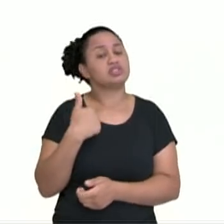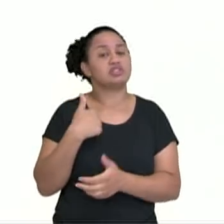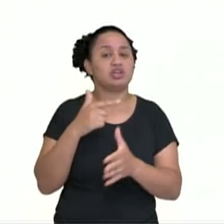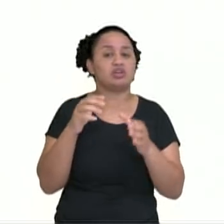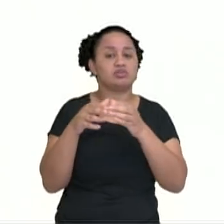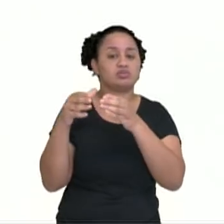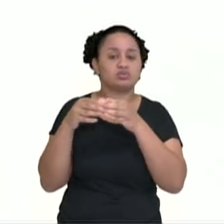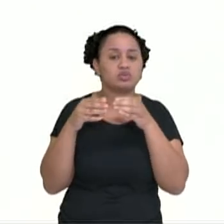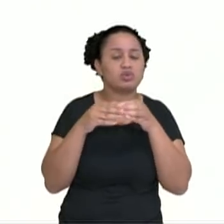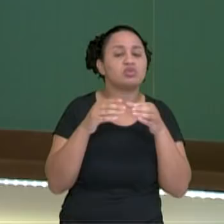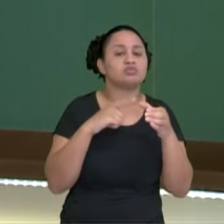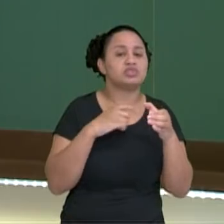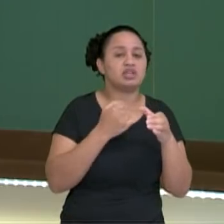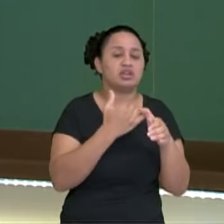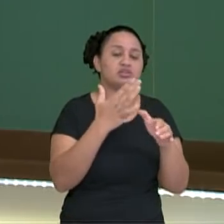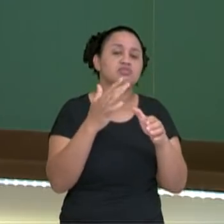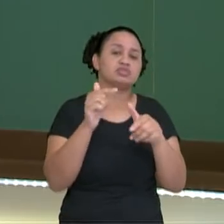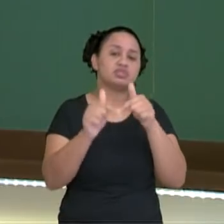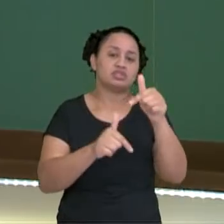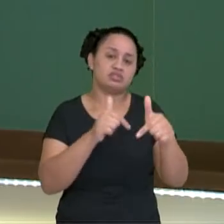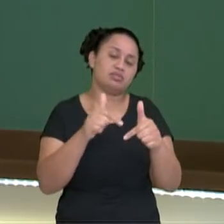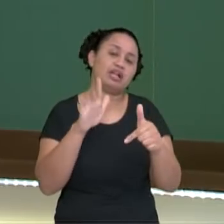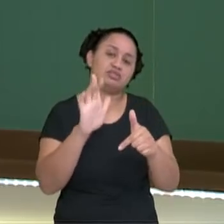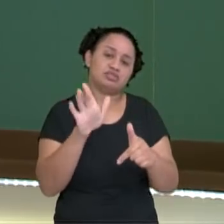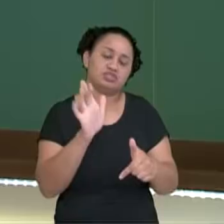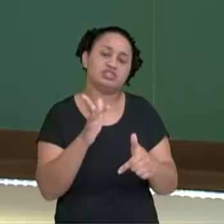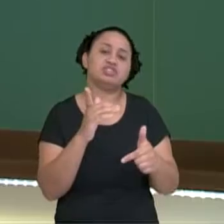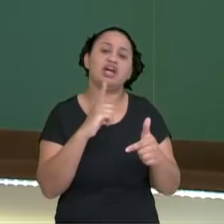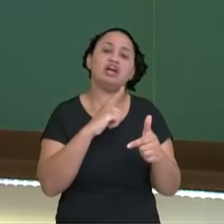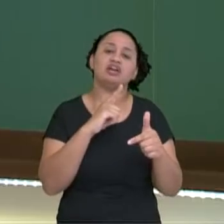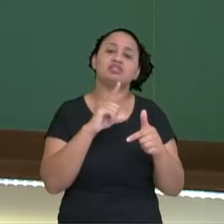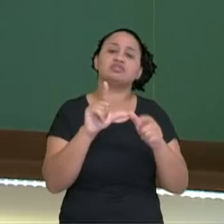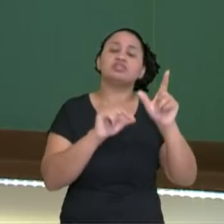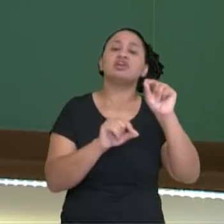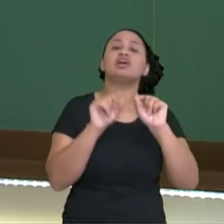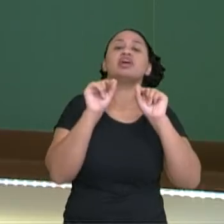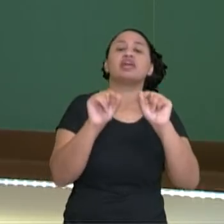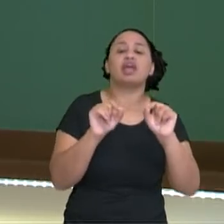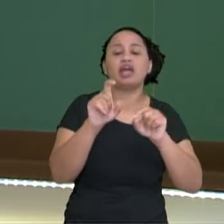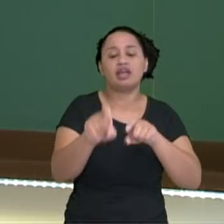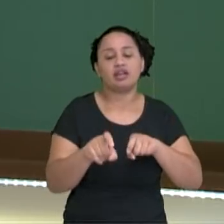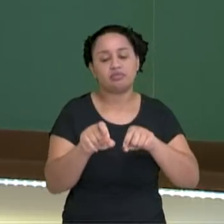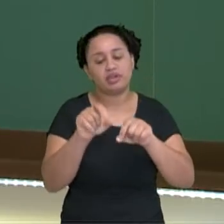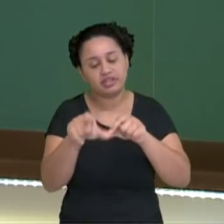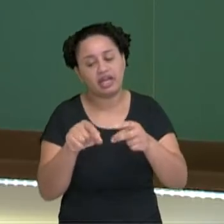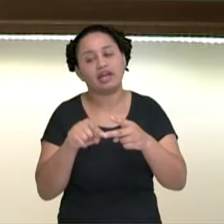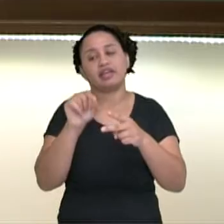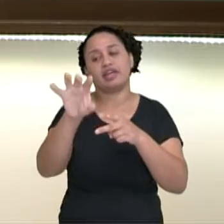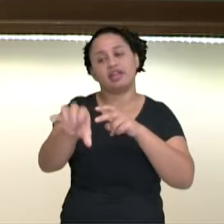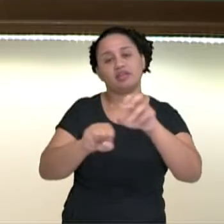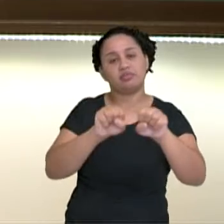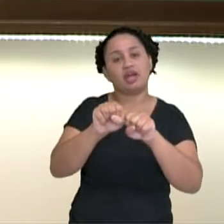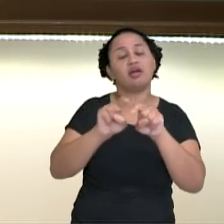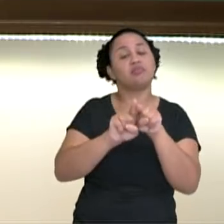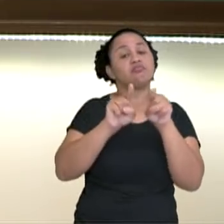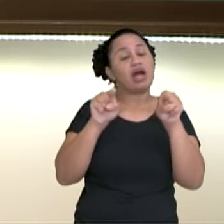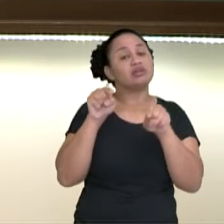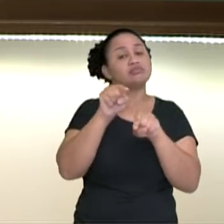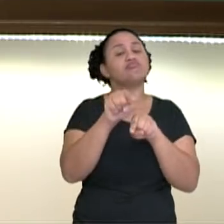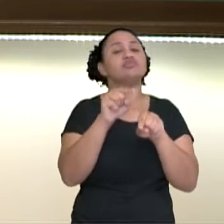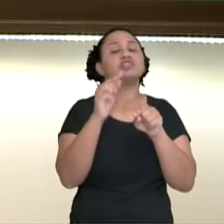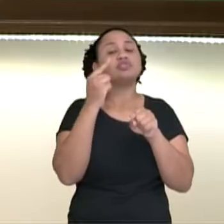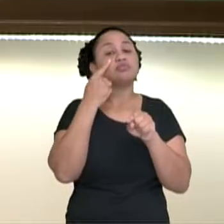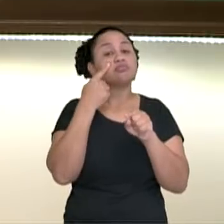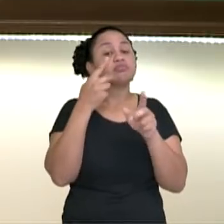grupos em alguns trabalhos já eram determinados quem ia plantar, quem ia fazer a colheita, mas aqui a gente vai ver